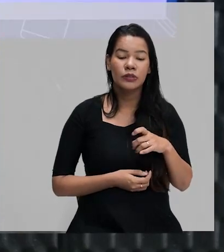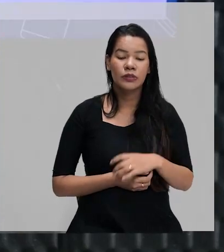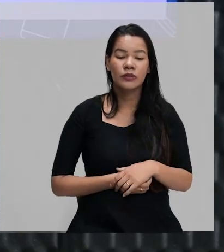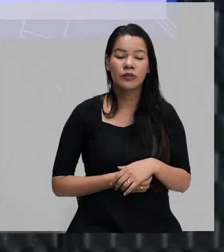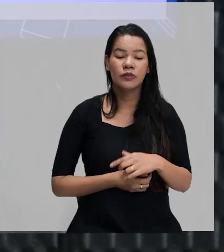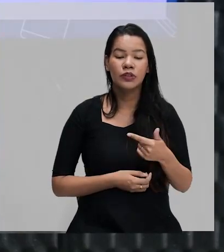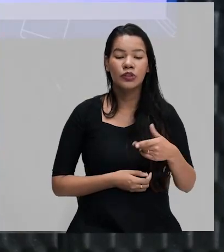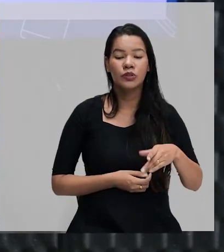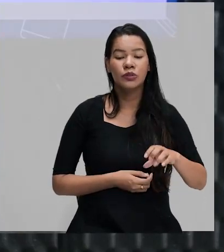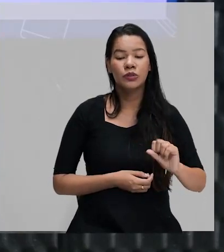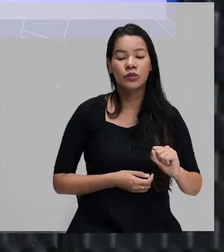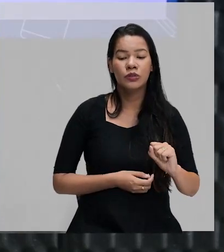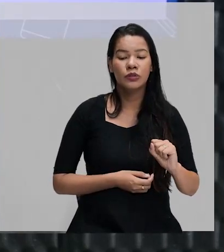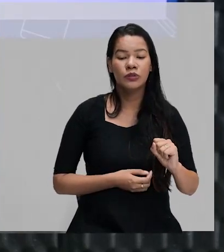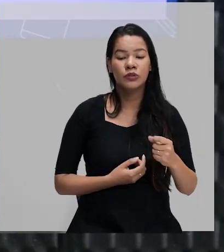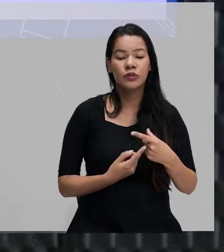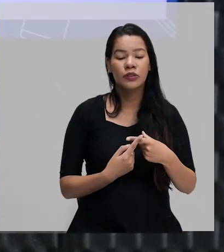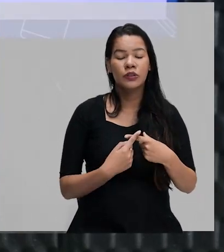vezes 9, menos